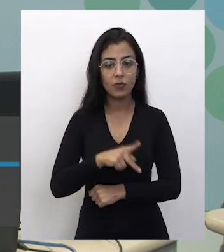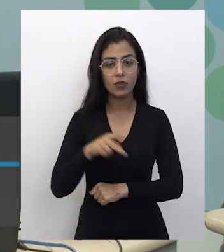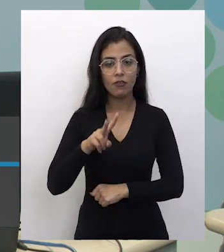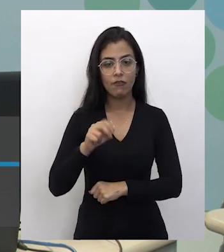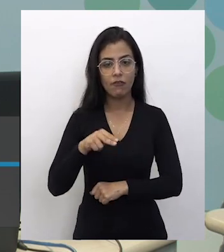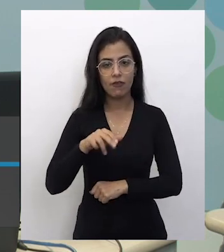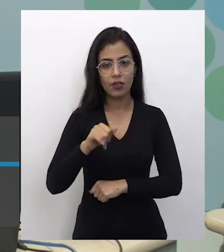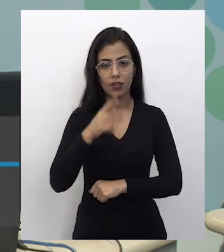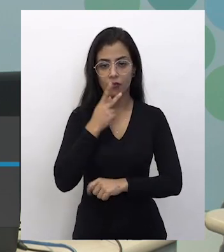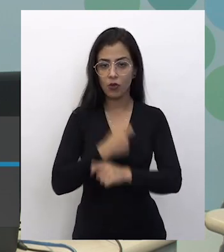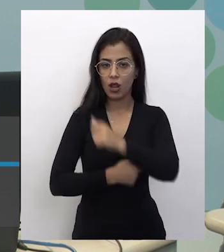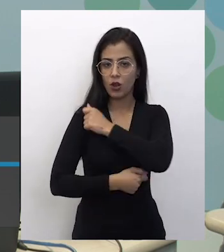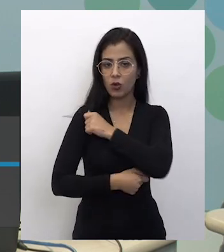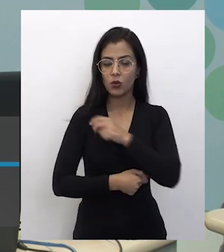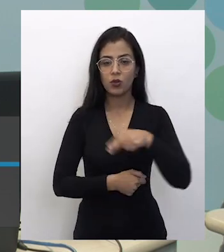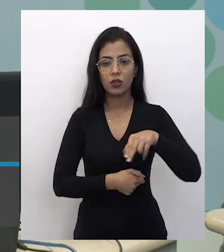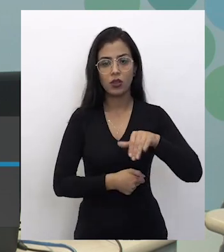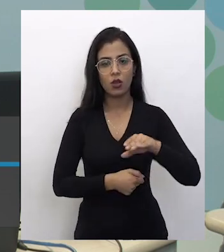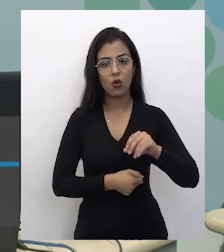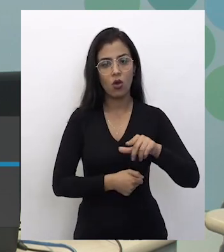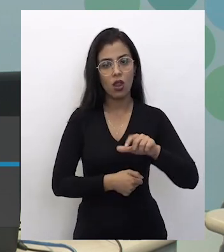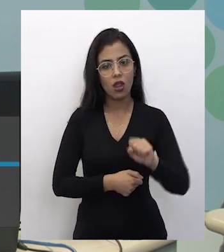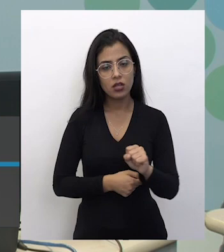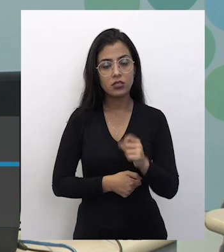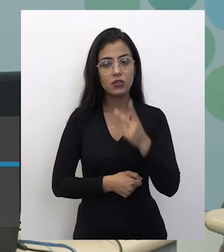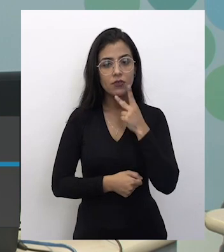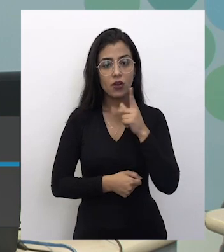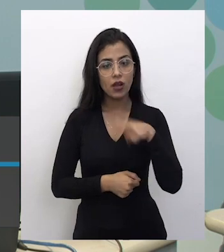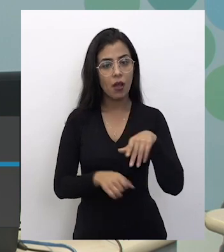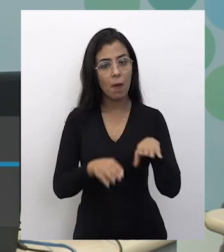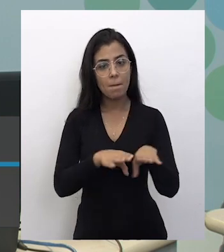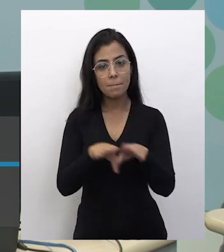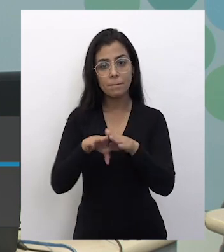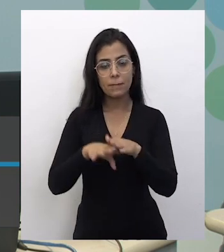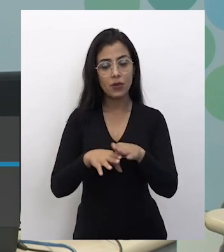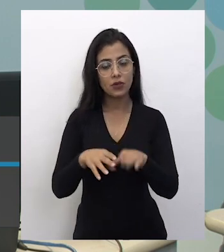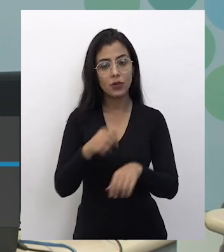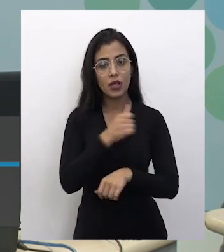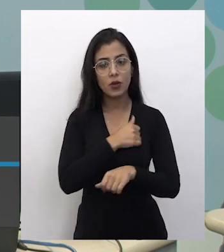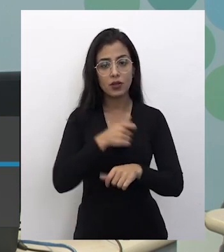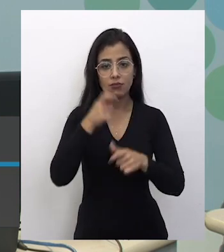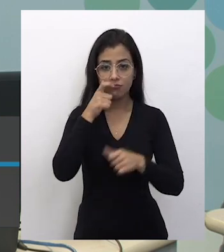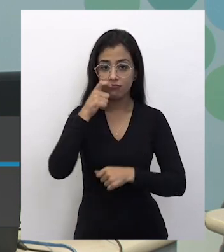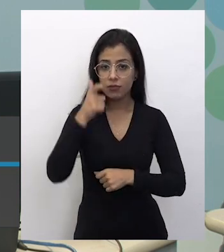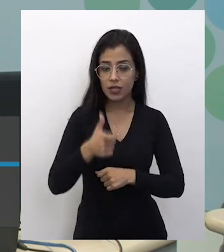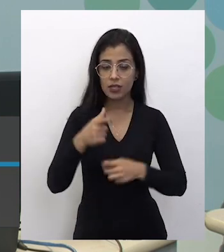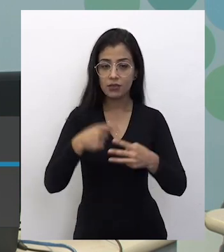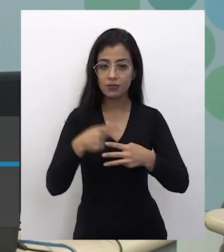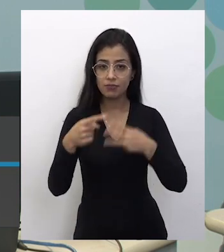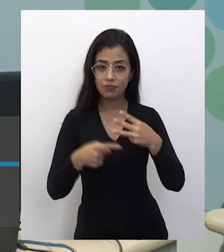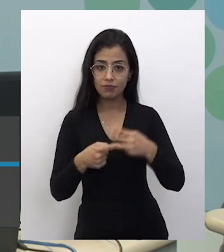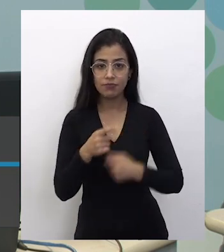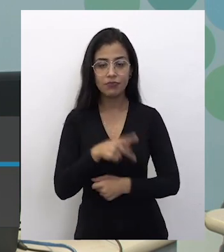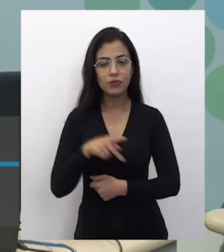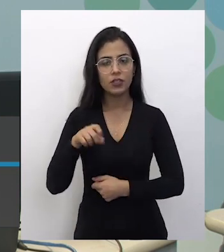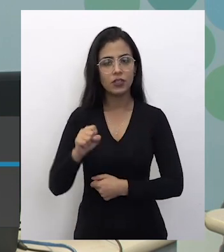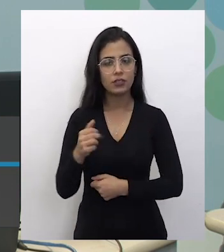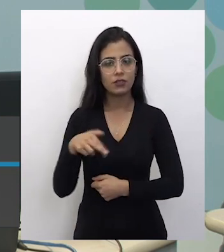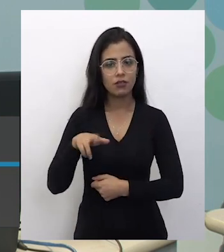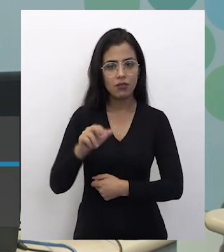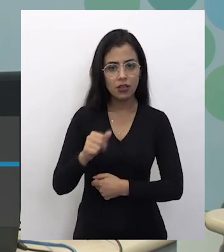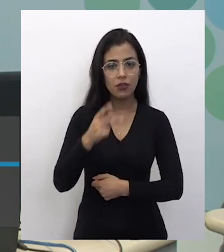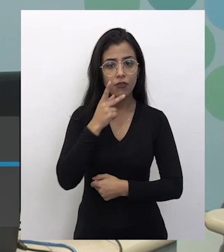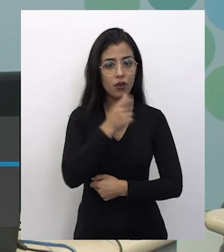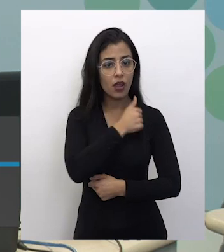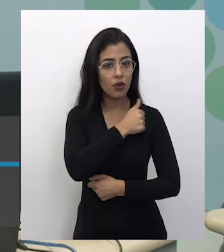Nicolas, dizendo norma padrão e os interessados na reciclagem. Mais uma aqui, mais duas, né? A Pro Sandra mandando resposta da